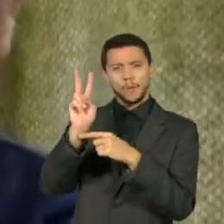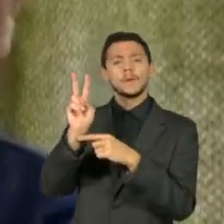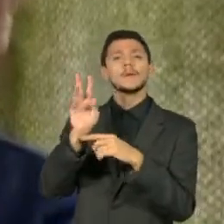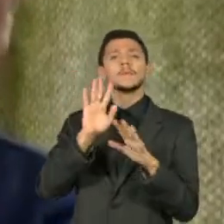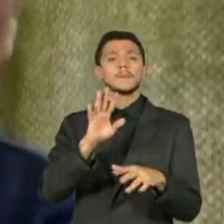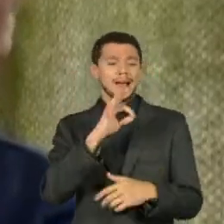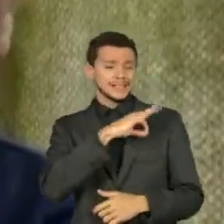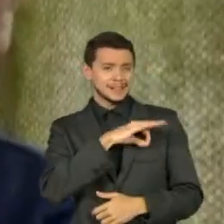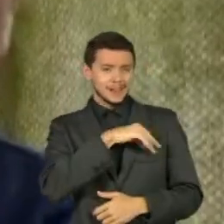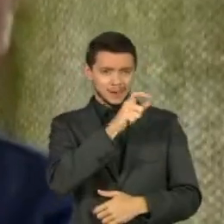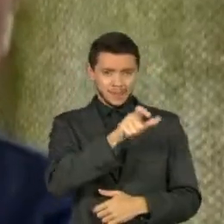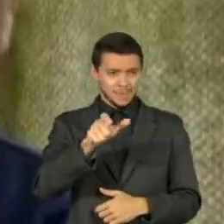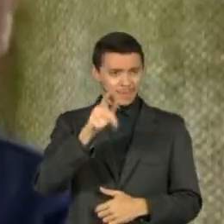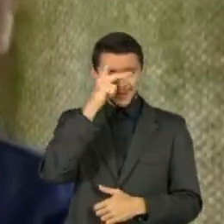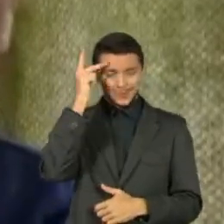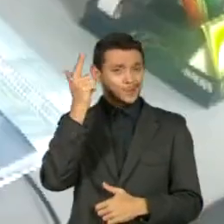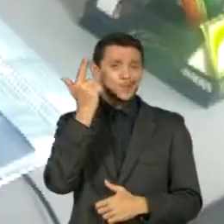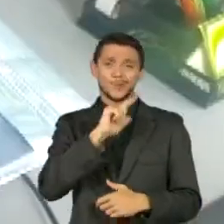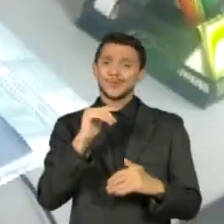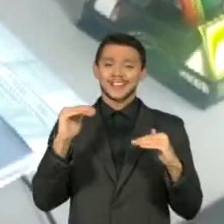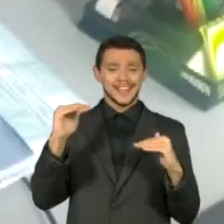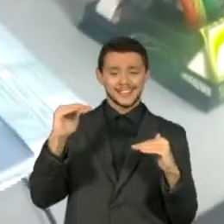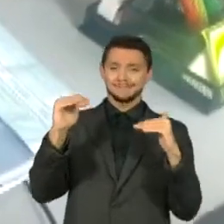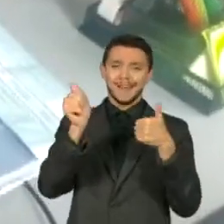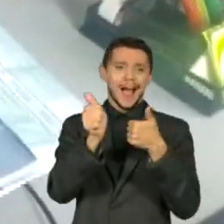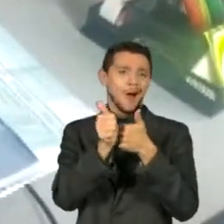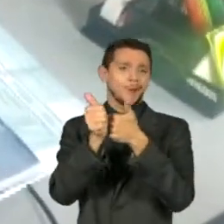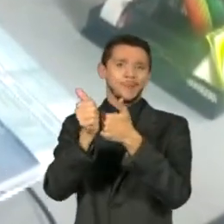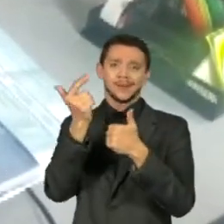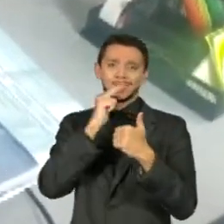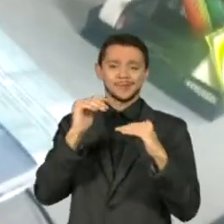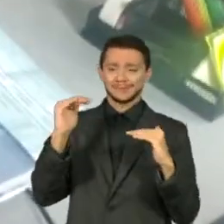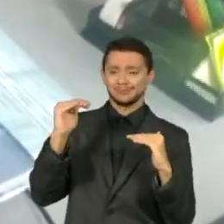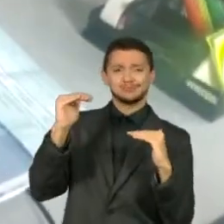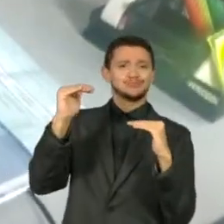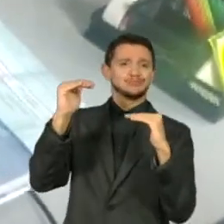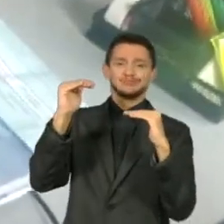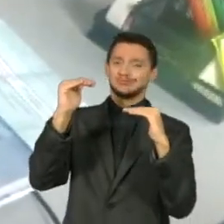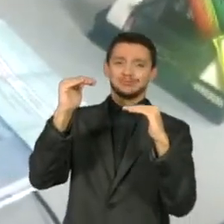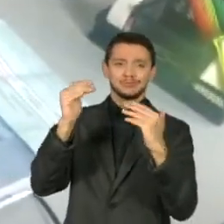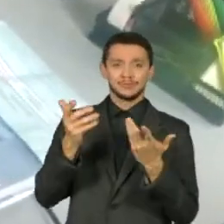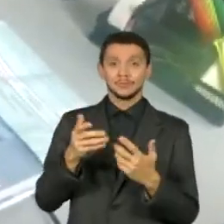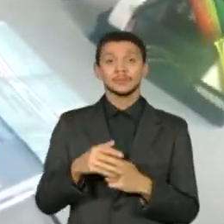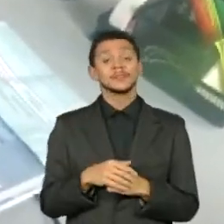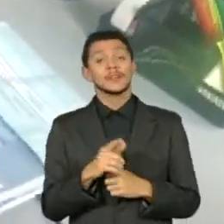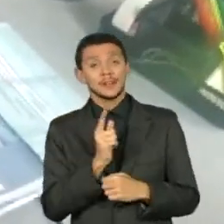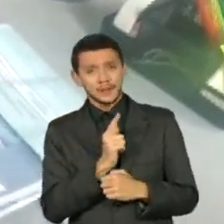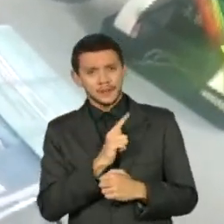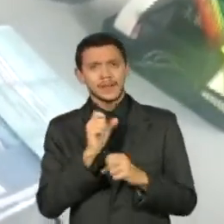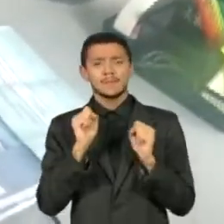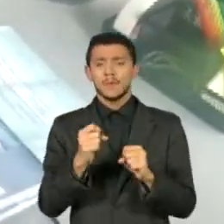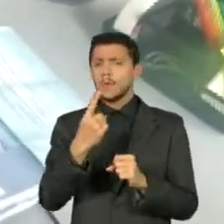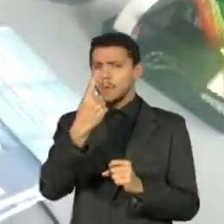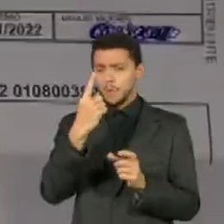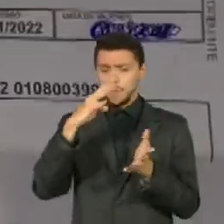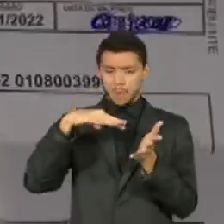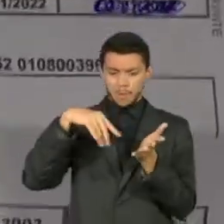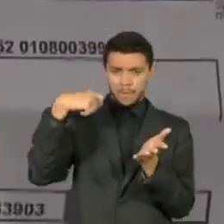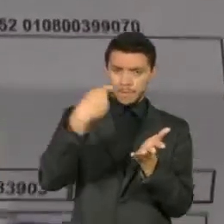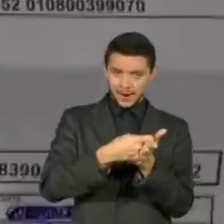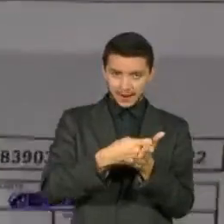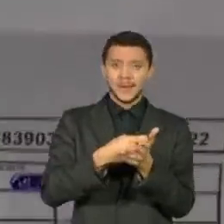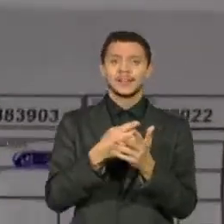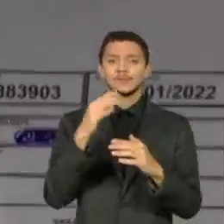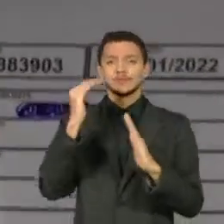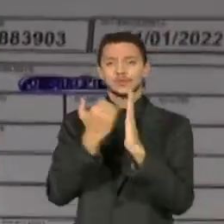valoriza de acordo com a valorização do imóvel. O pagamento pode ser feito em cota única, que vence neste mês, com desconto de 3%,